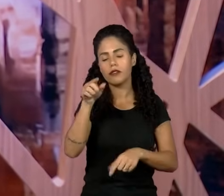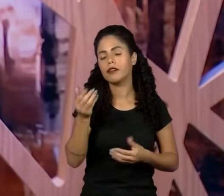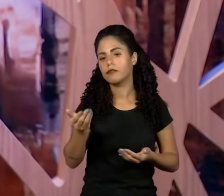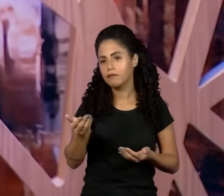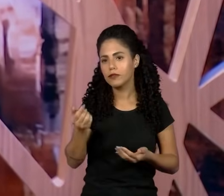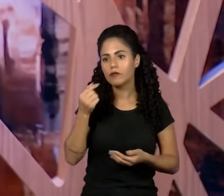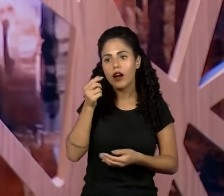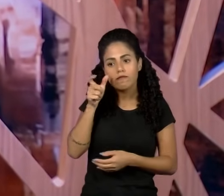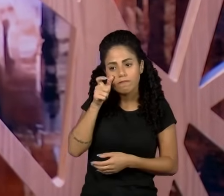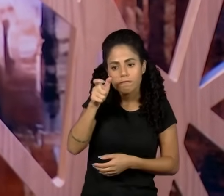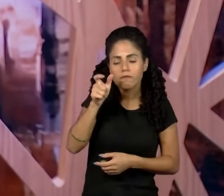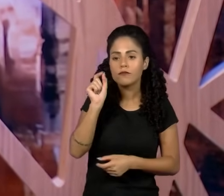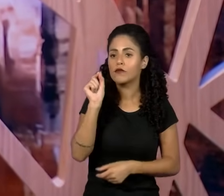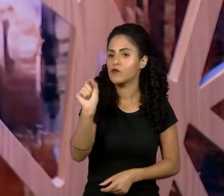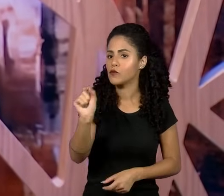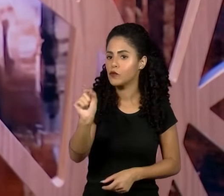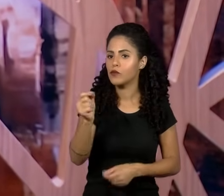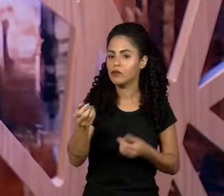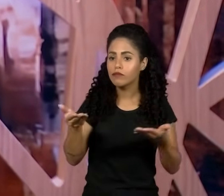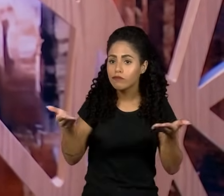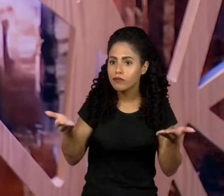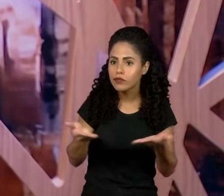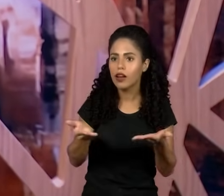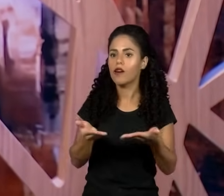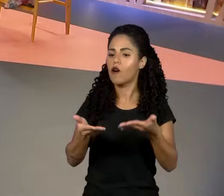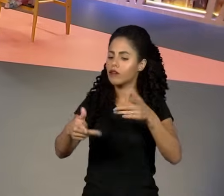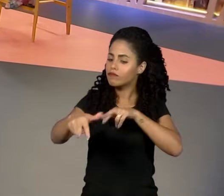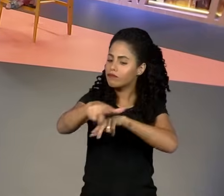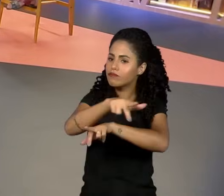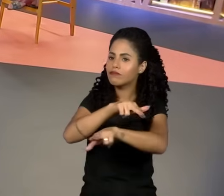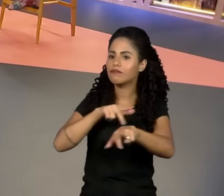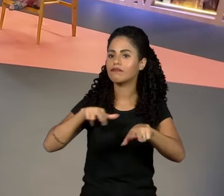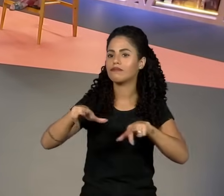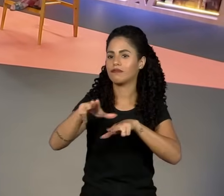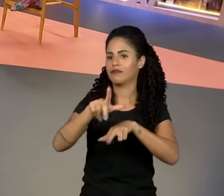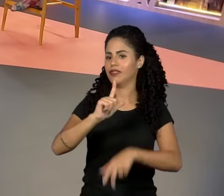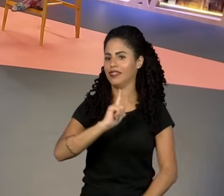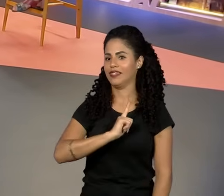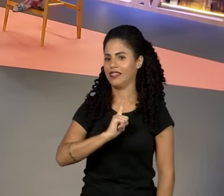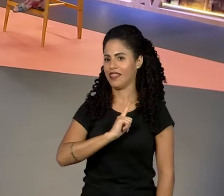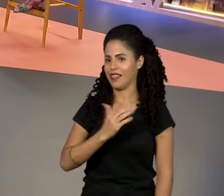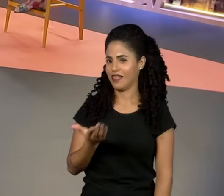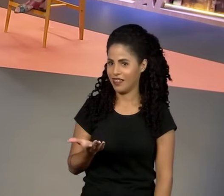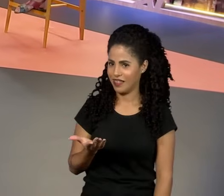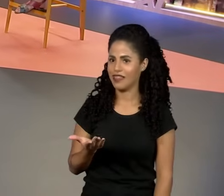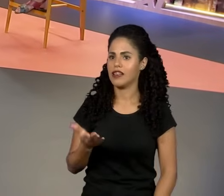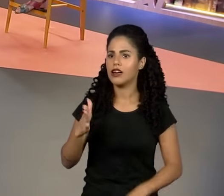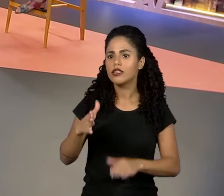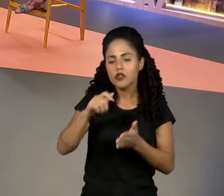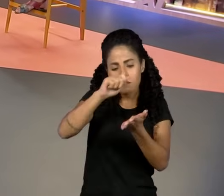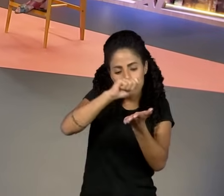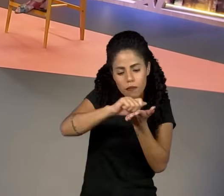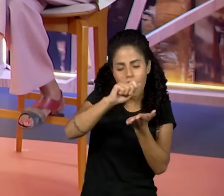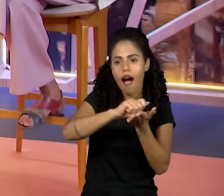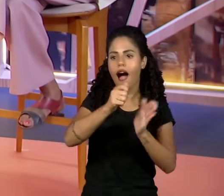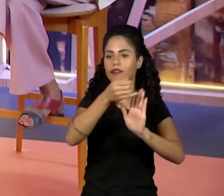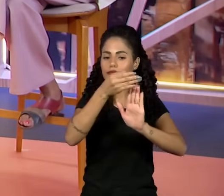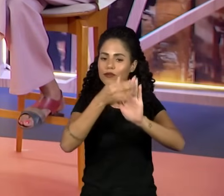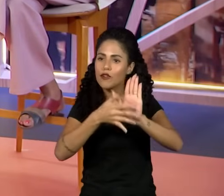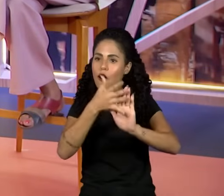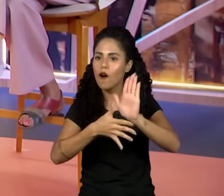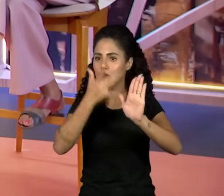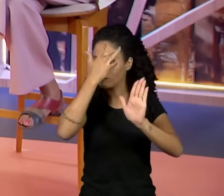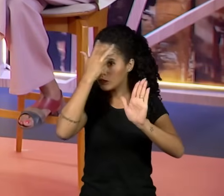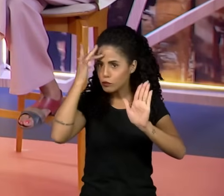com atenção de que essa é a diversidade atuando. Quando você tem ali os nossos escrevendo, né, a gente escrevendo a nossa